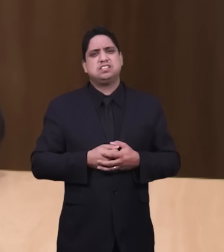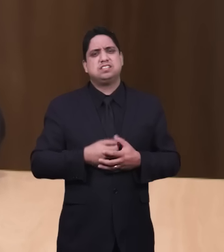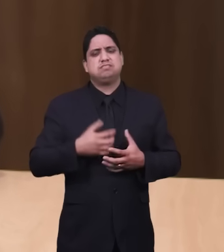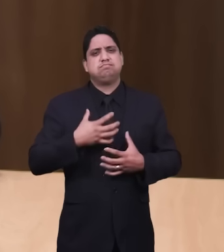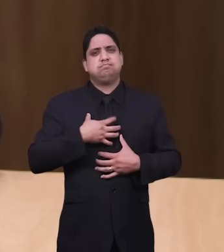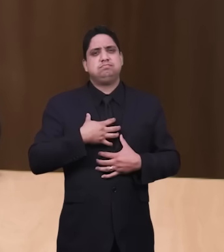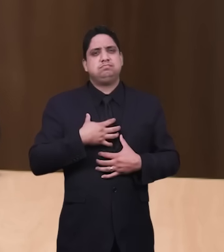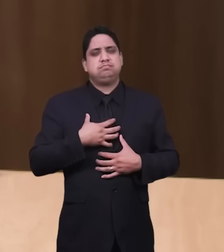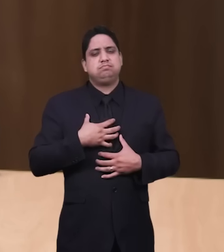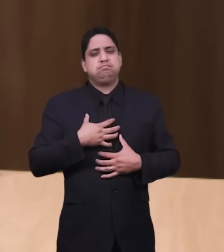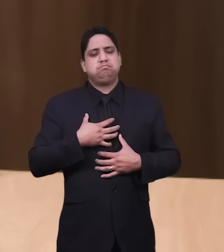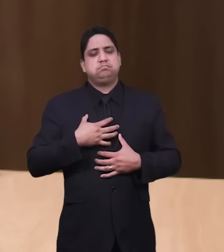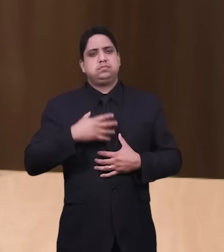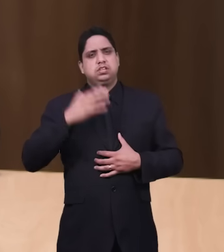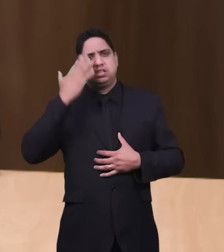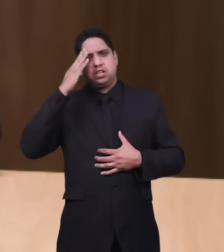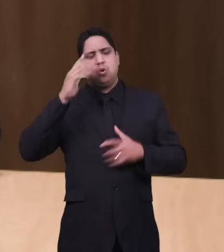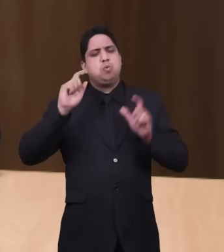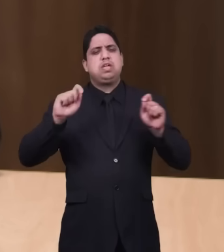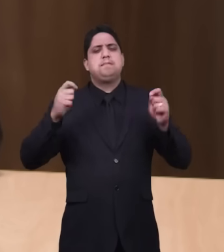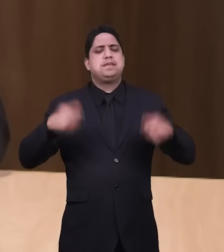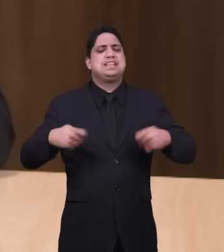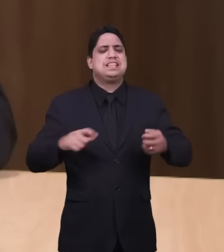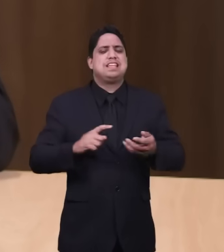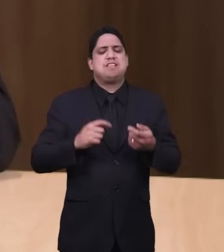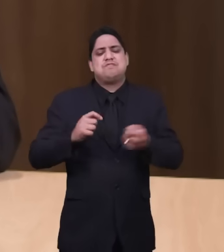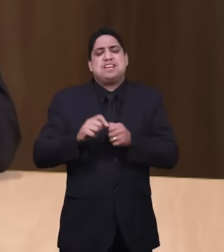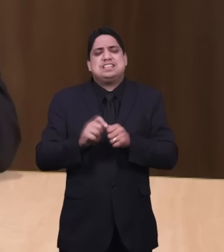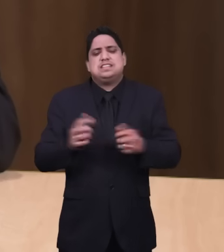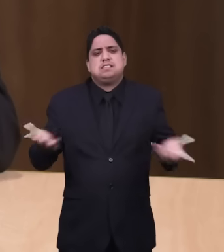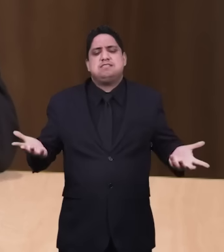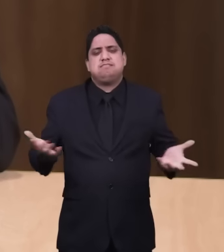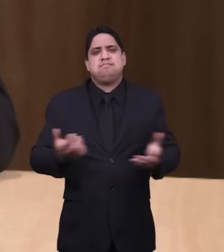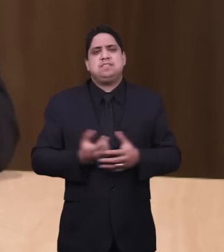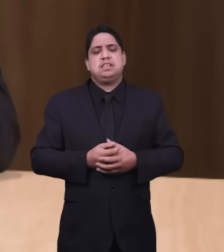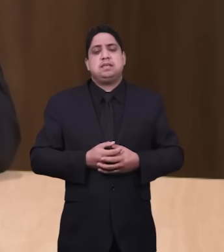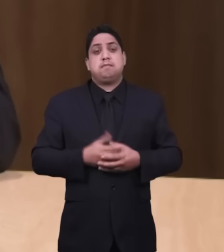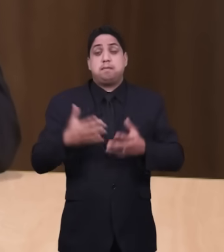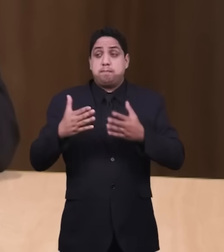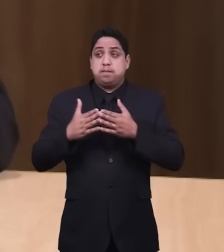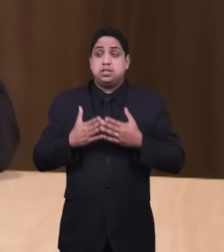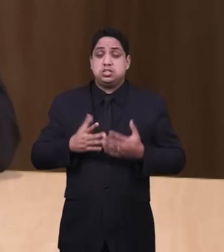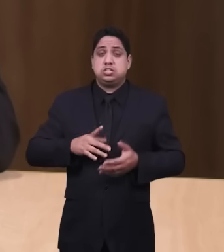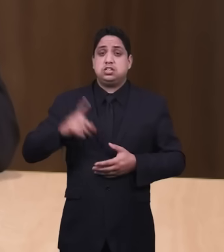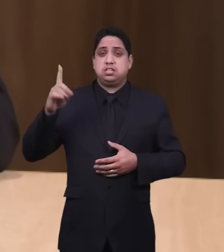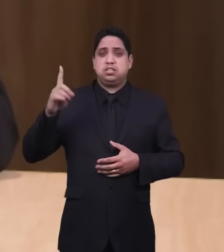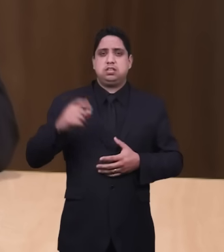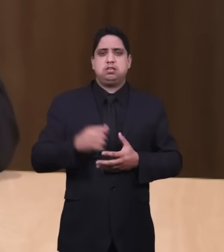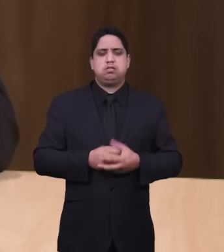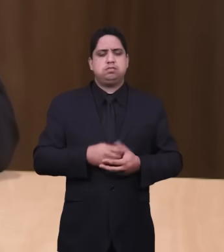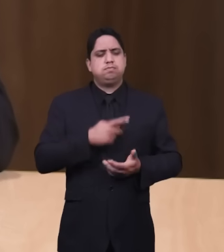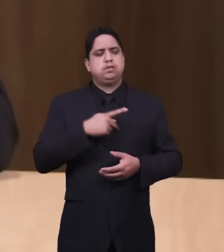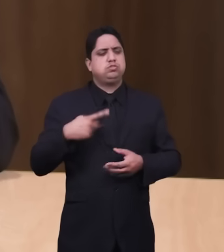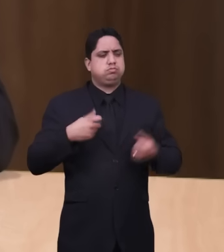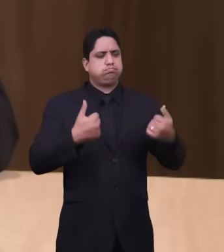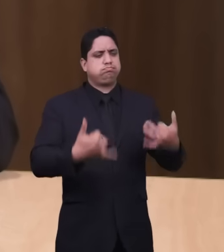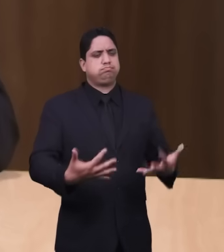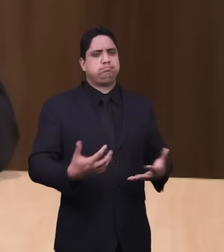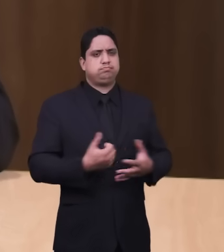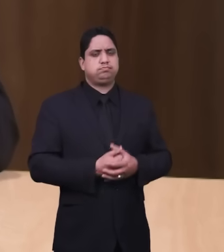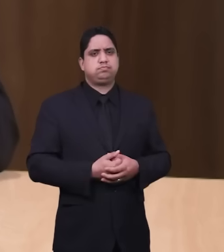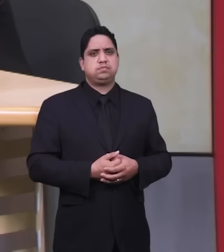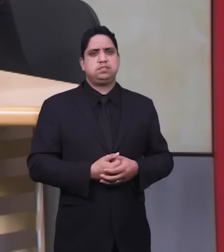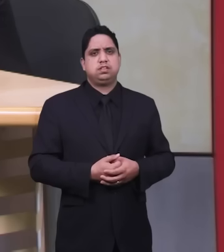que ouviram aqui e entenderam, o que que eles deveriam fazer para buscar essa bênção, Wallace e